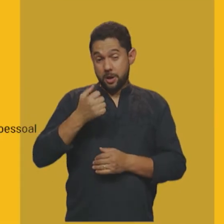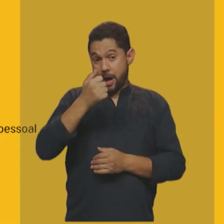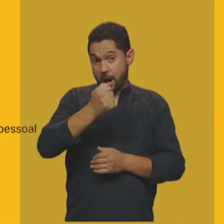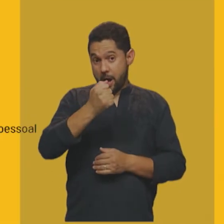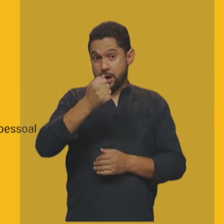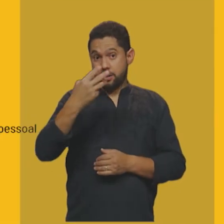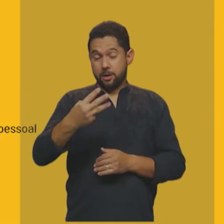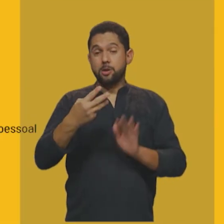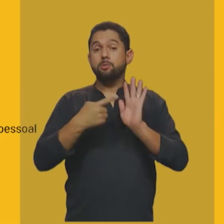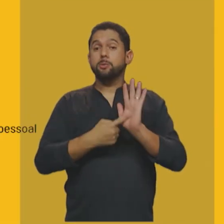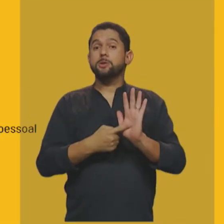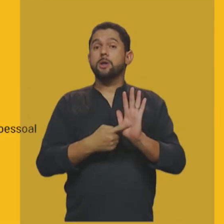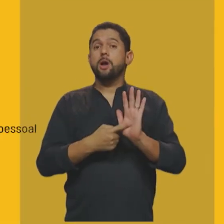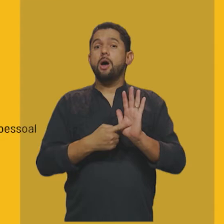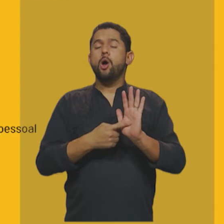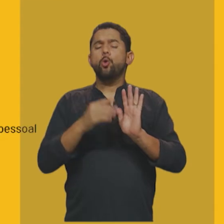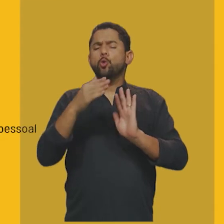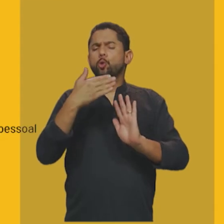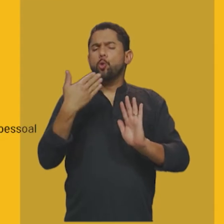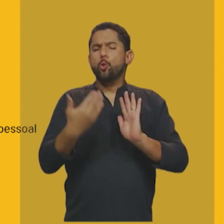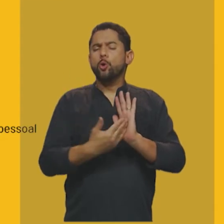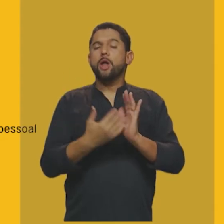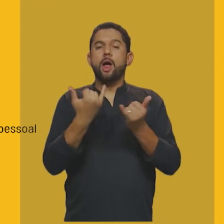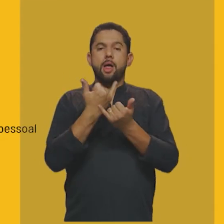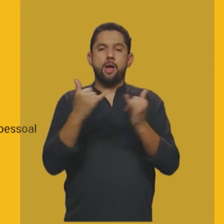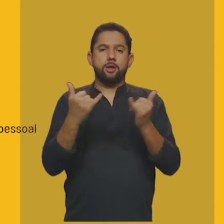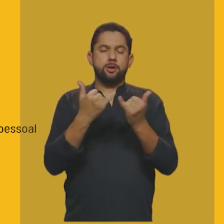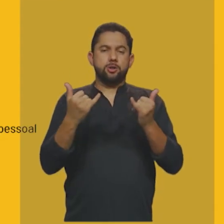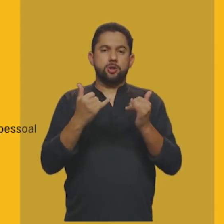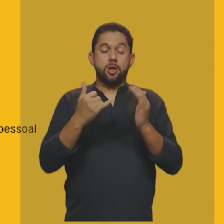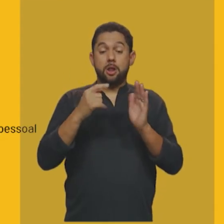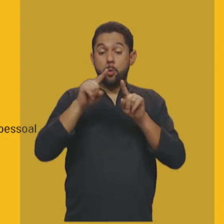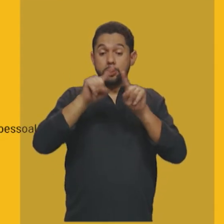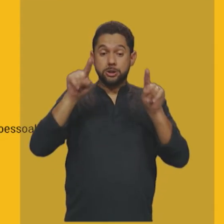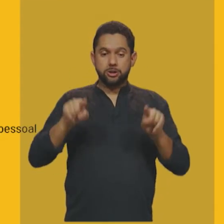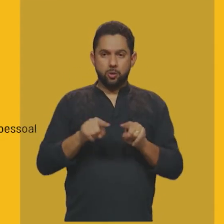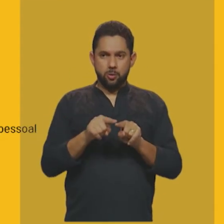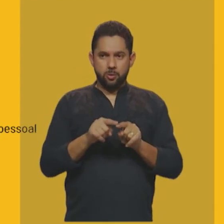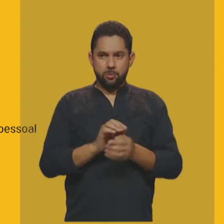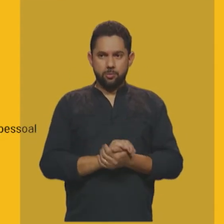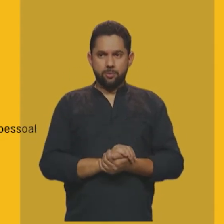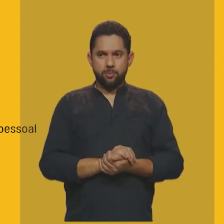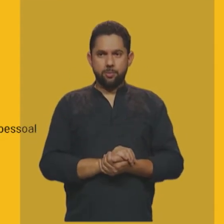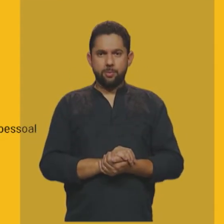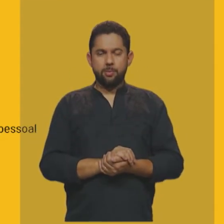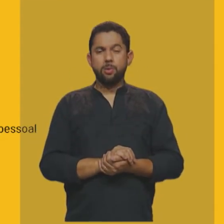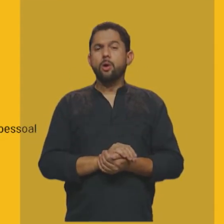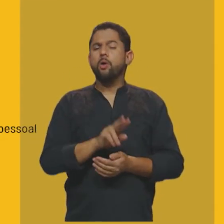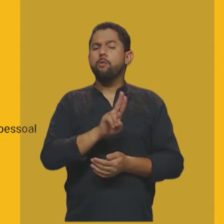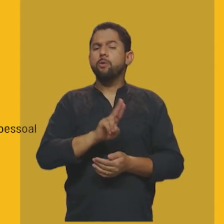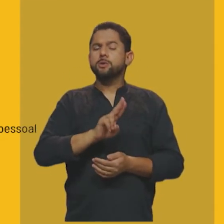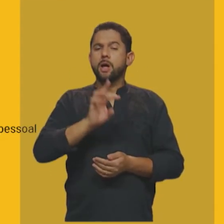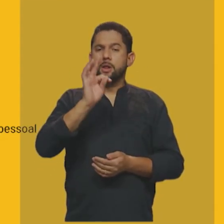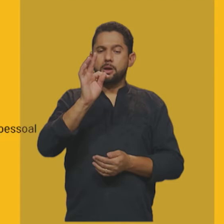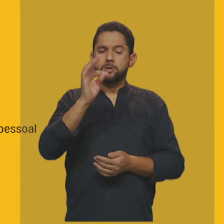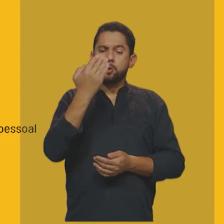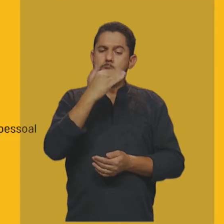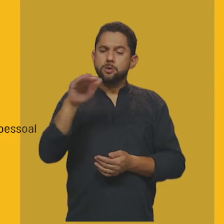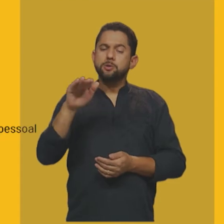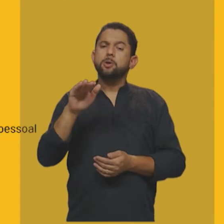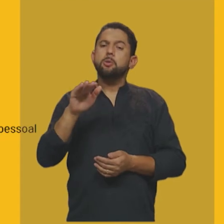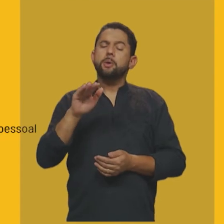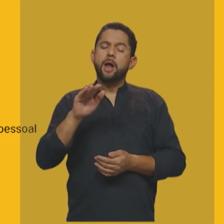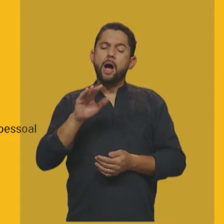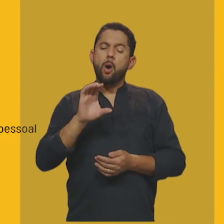fornecer a corrente total desse circuito. Então, a resistência equivalente vai ser a tensão dividido pela corrente total.